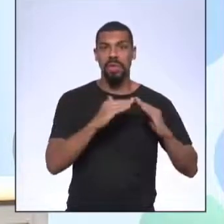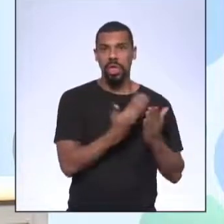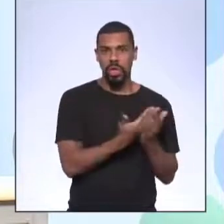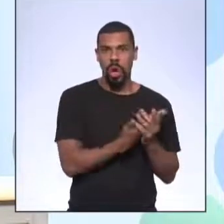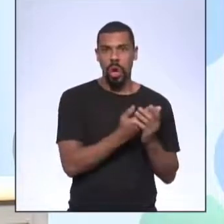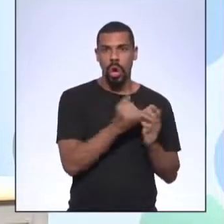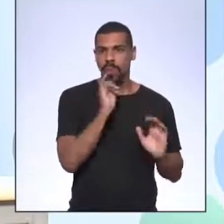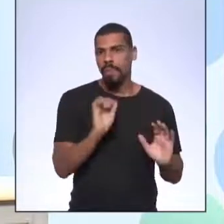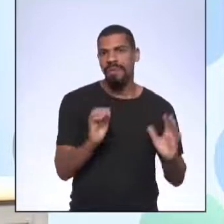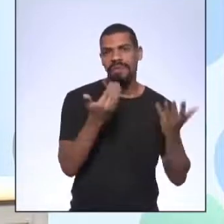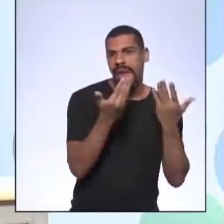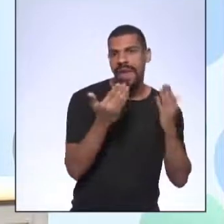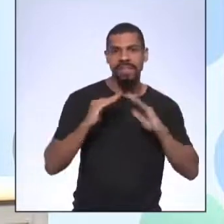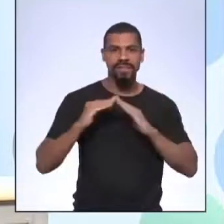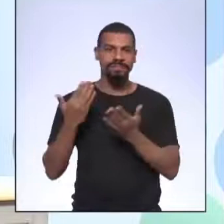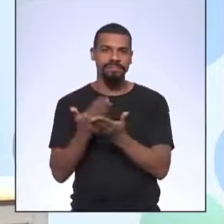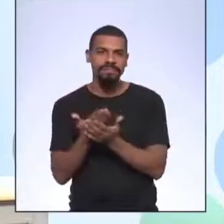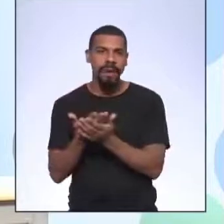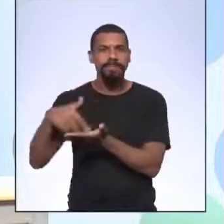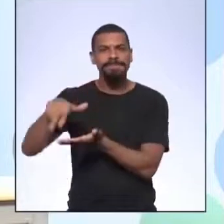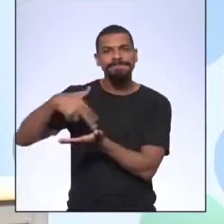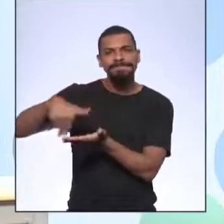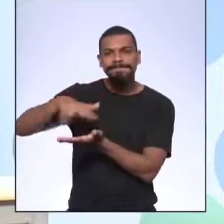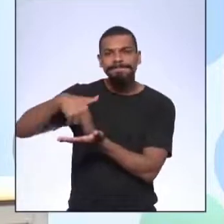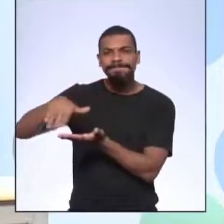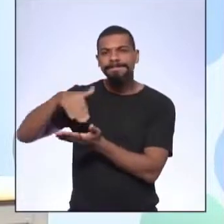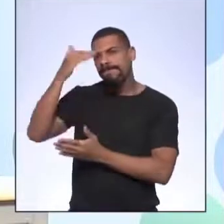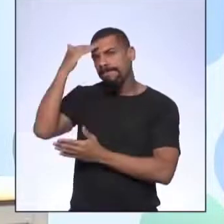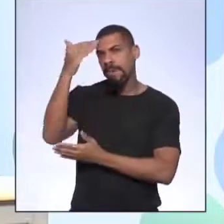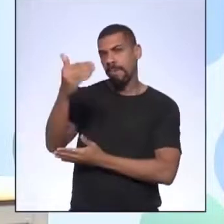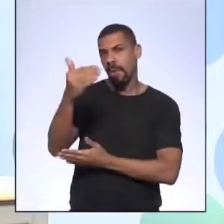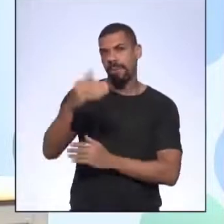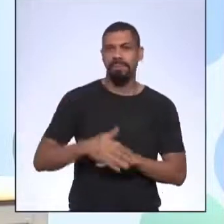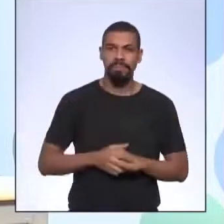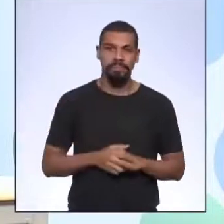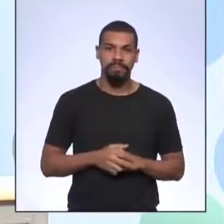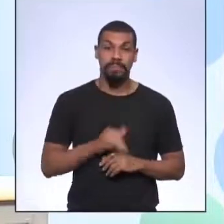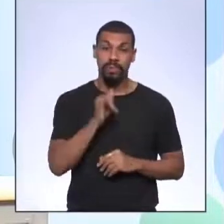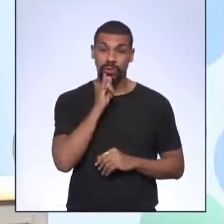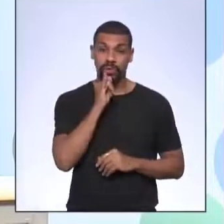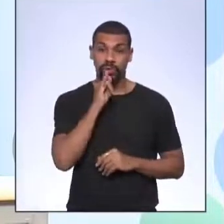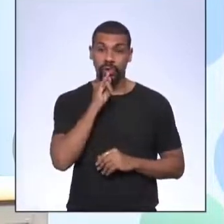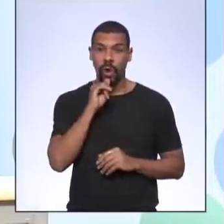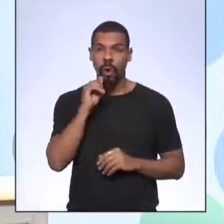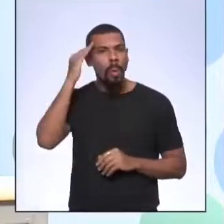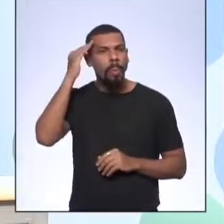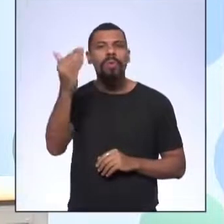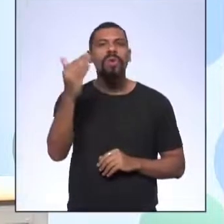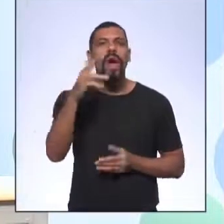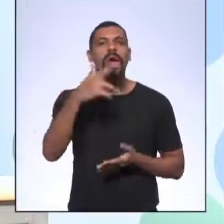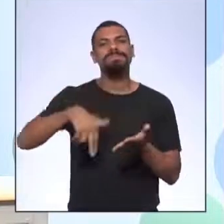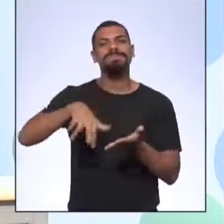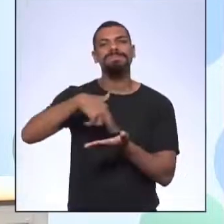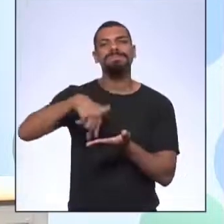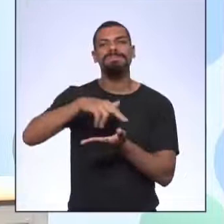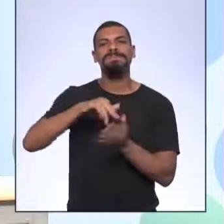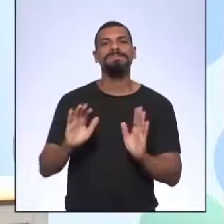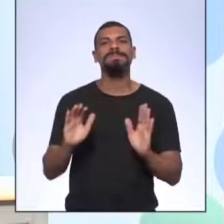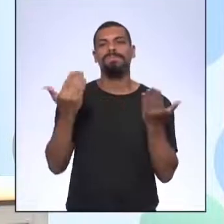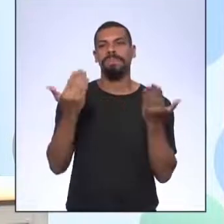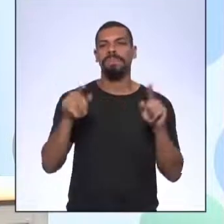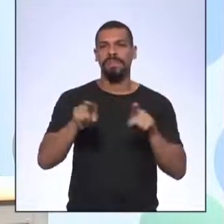fazer o festival de dança na minha escola então essa ideia central ou festival de dança na escola e aí a